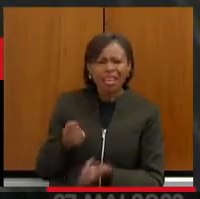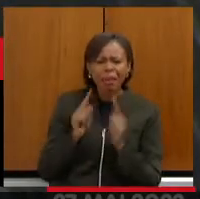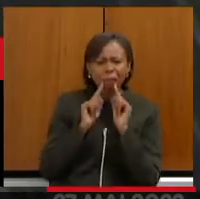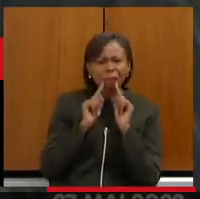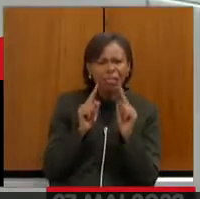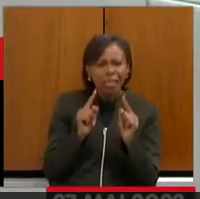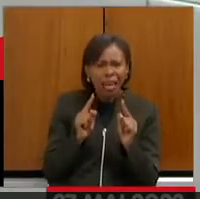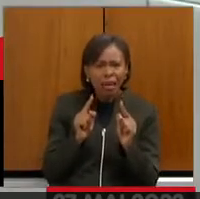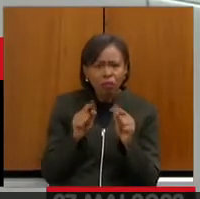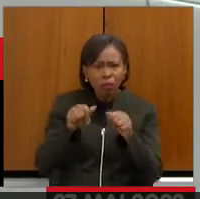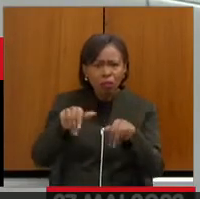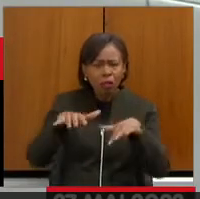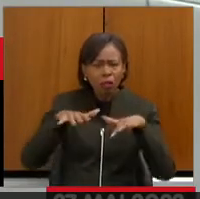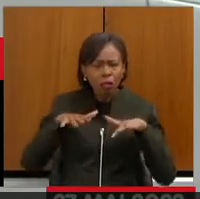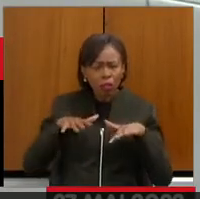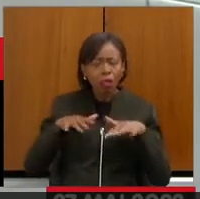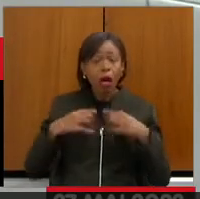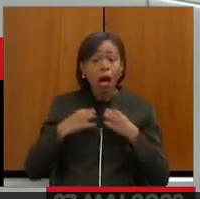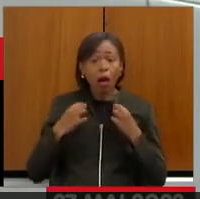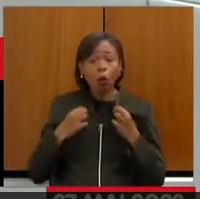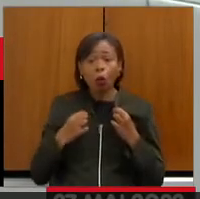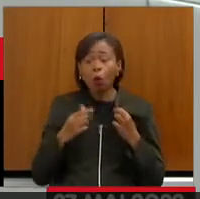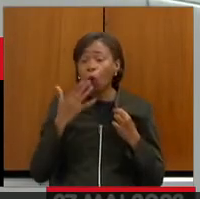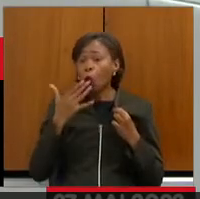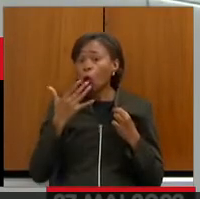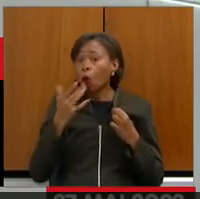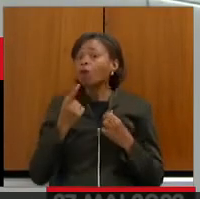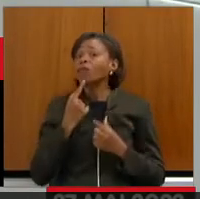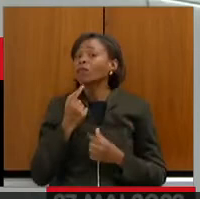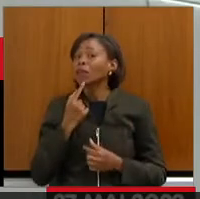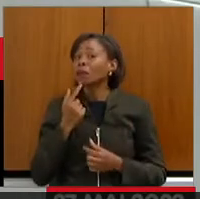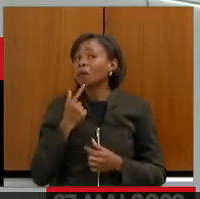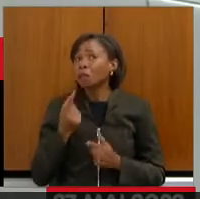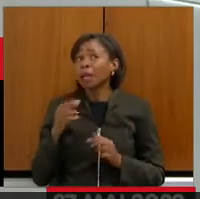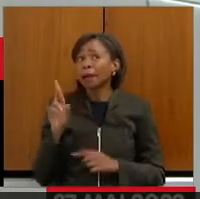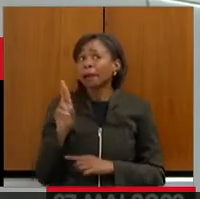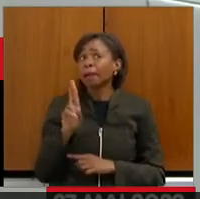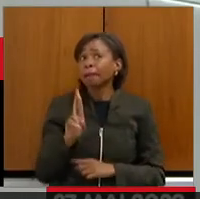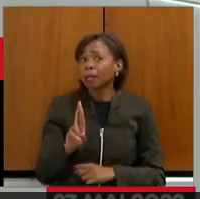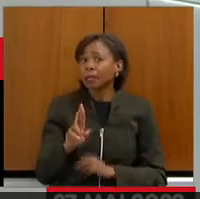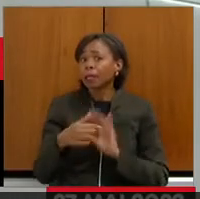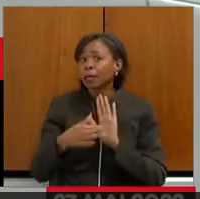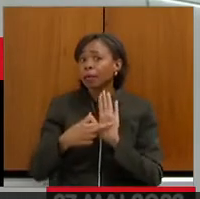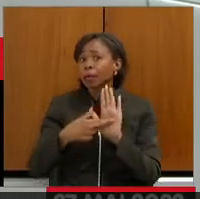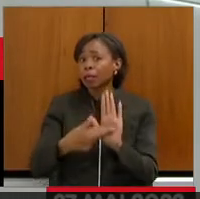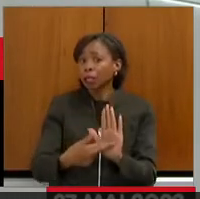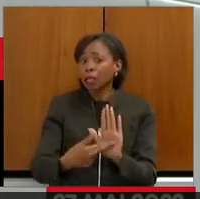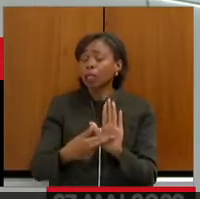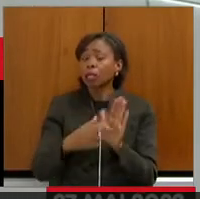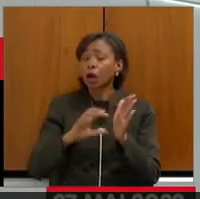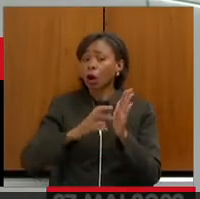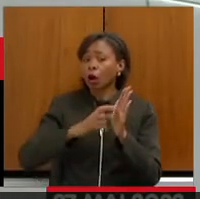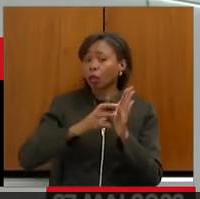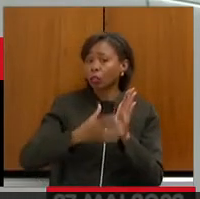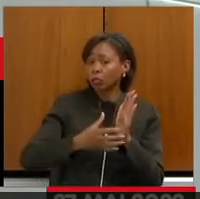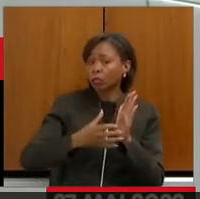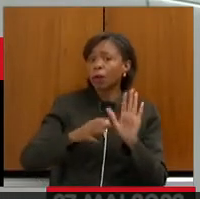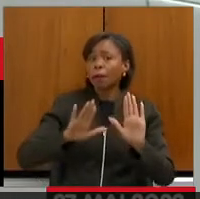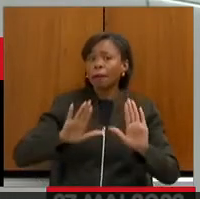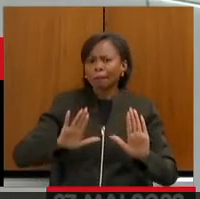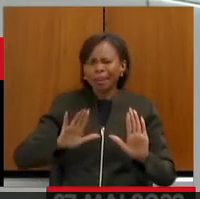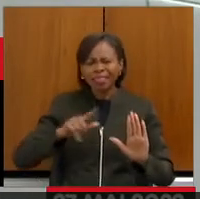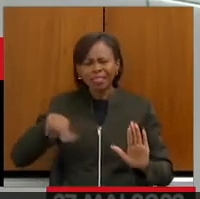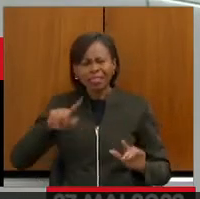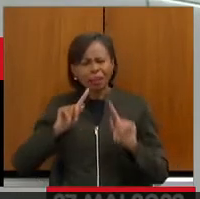a cor vermelha representa uma posição política também mas é fazem isso conosco